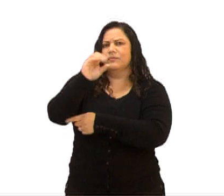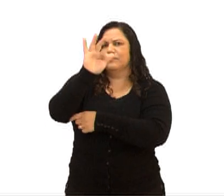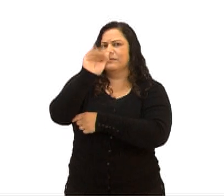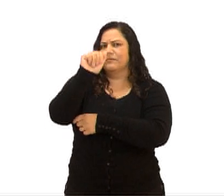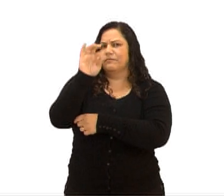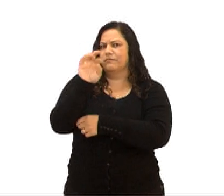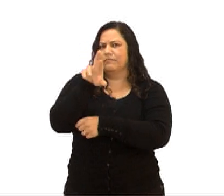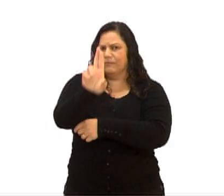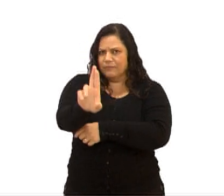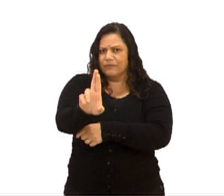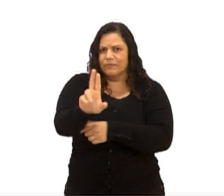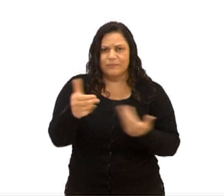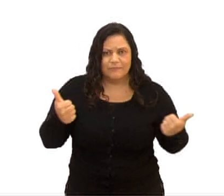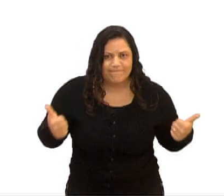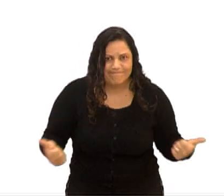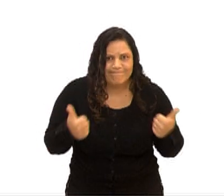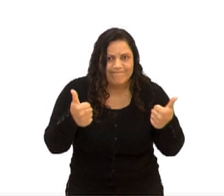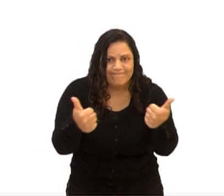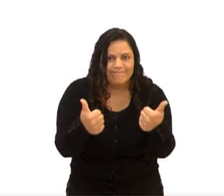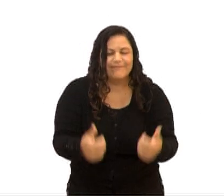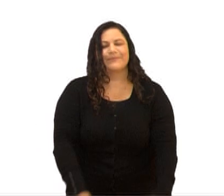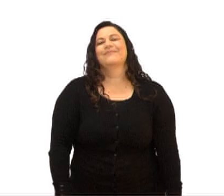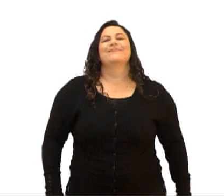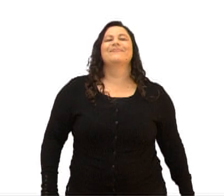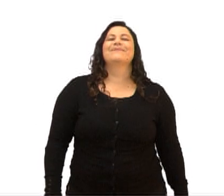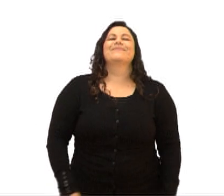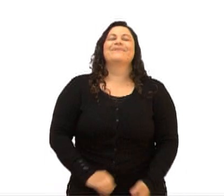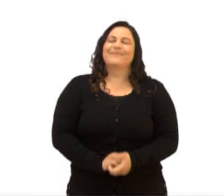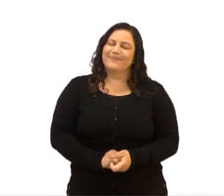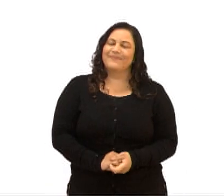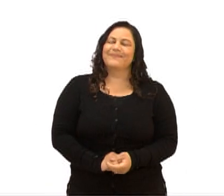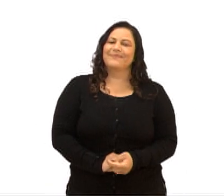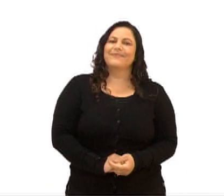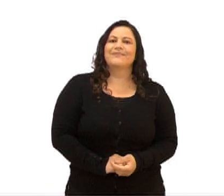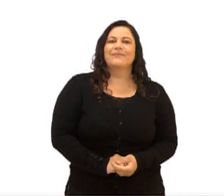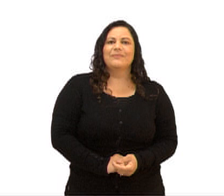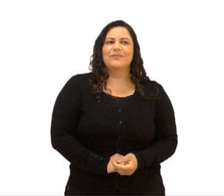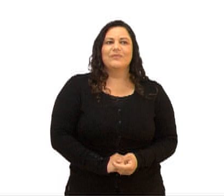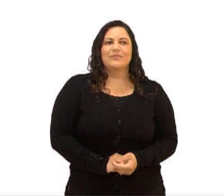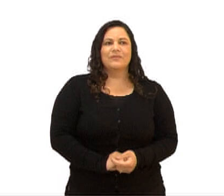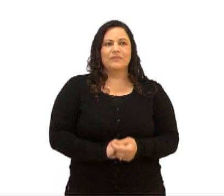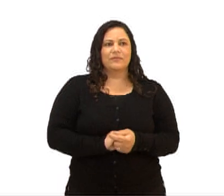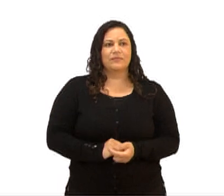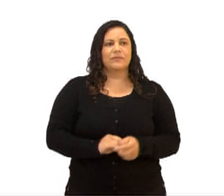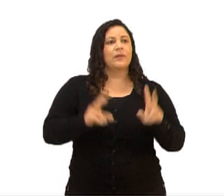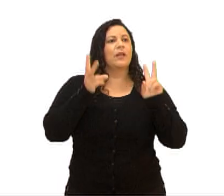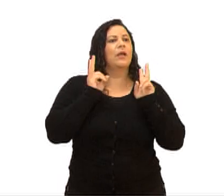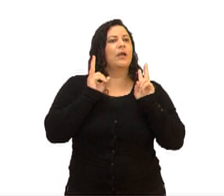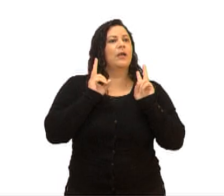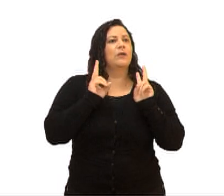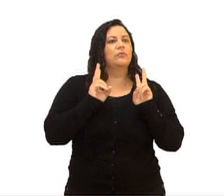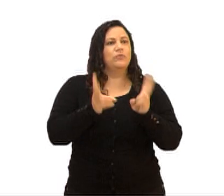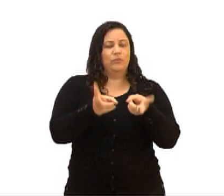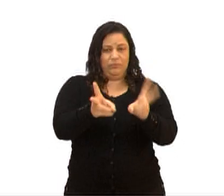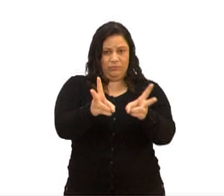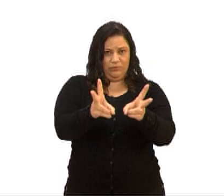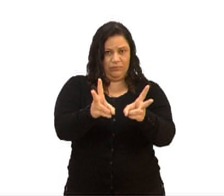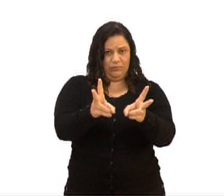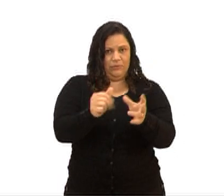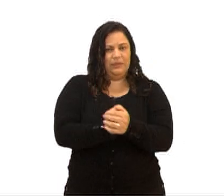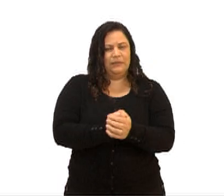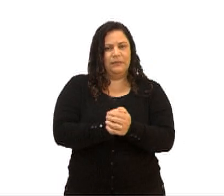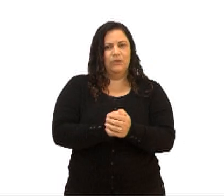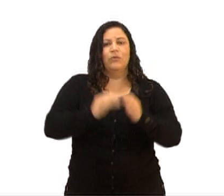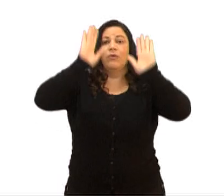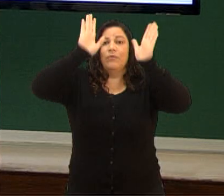bem? Beleza, beleza, beleza? Beleza. Olha só, continuação para a matriz ser inversa. Isso aí a gente já viu